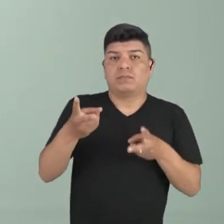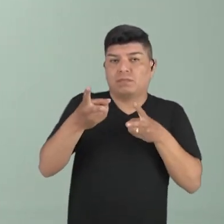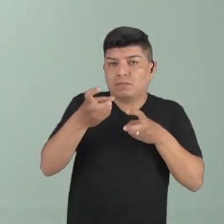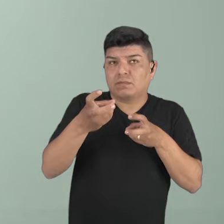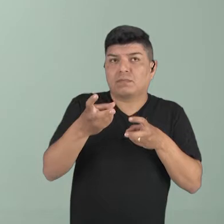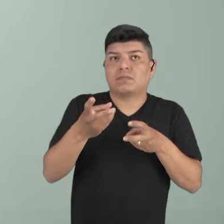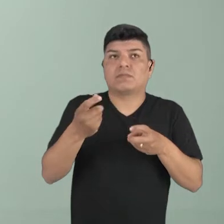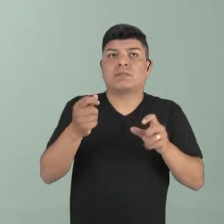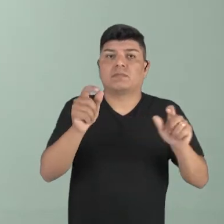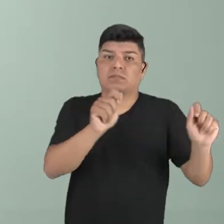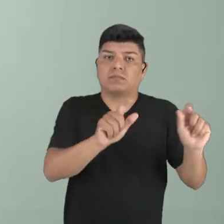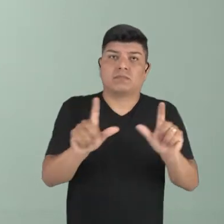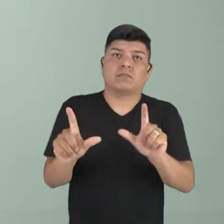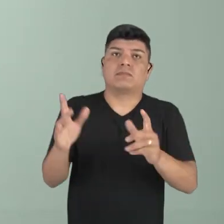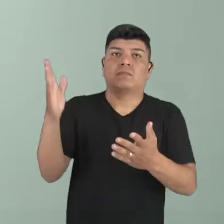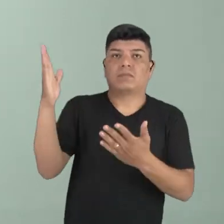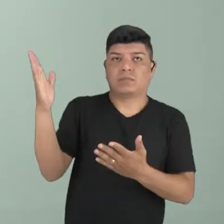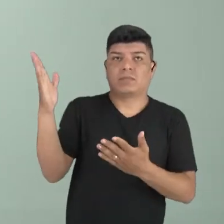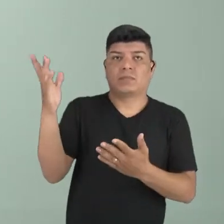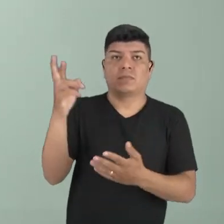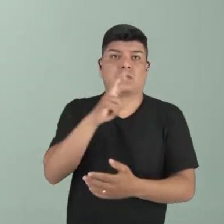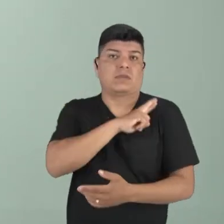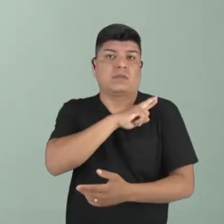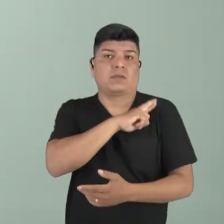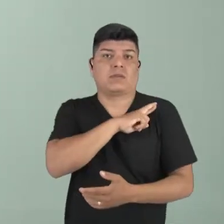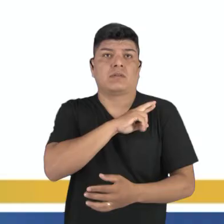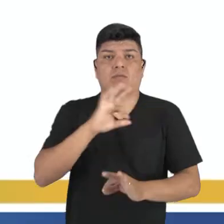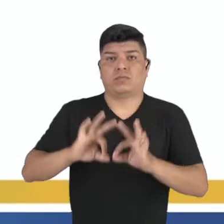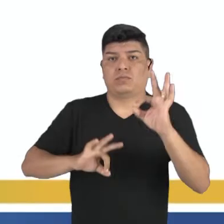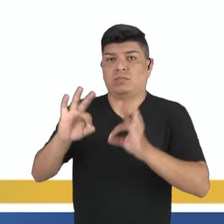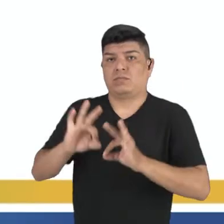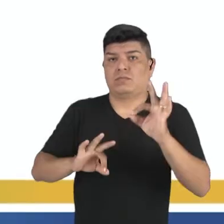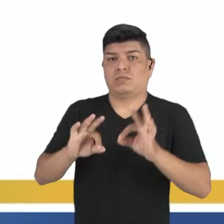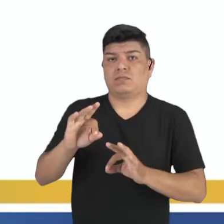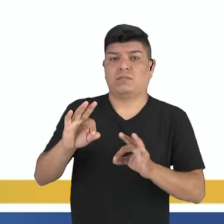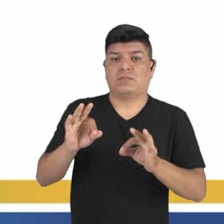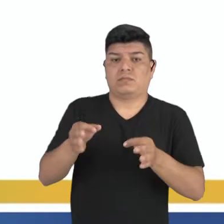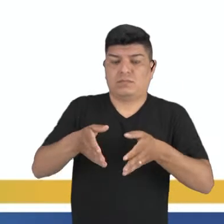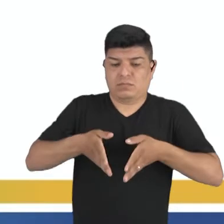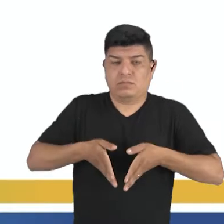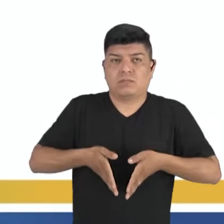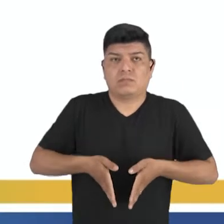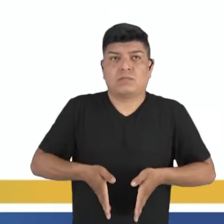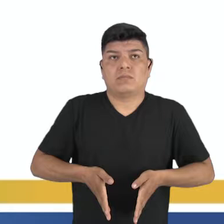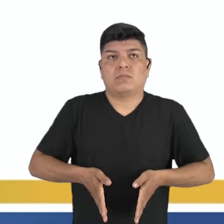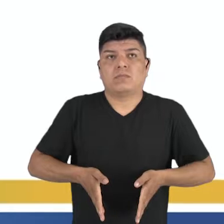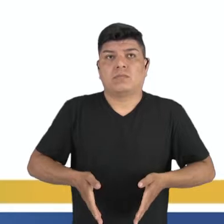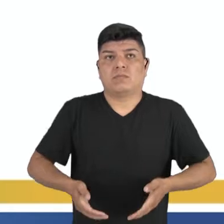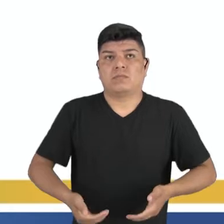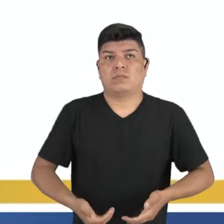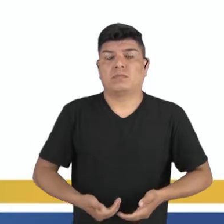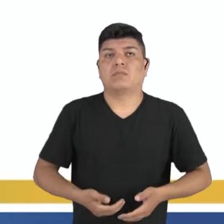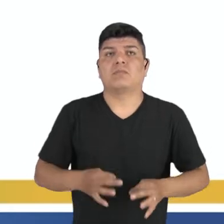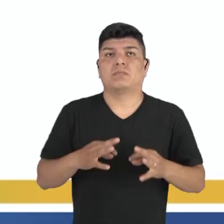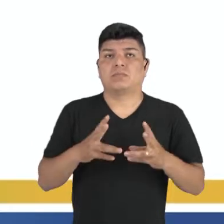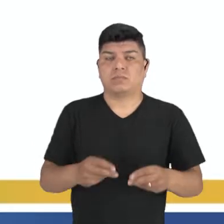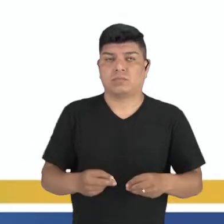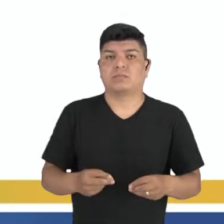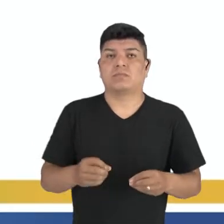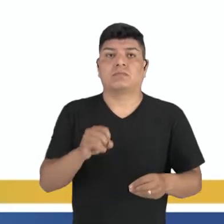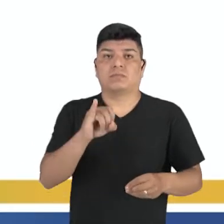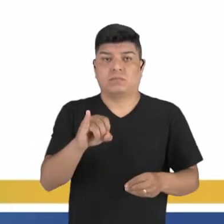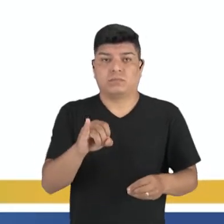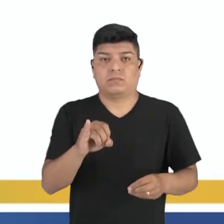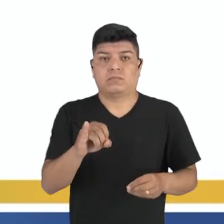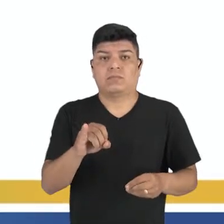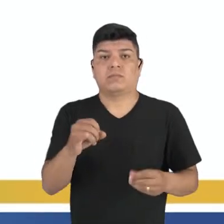que este ciclo é responsável, como eu falei, né, por preparar a parede uterina para o estabelecimento de um embrião, né? Se acontecer a